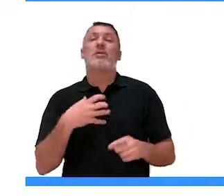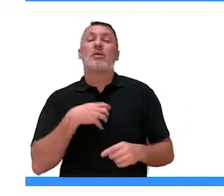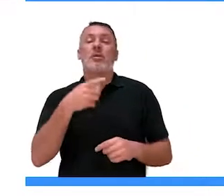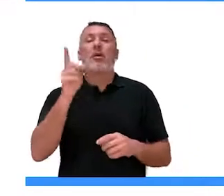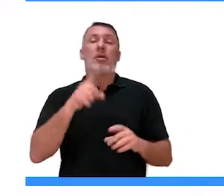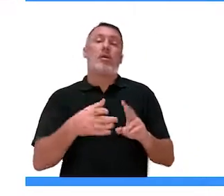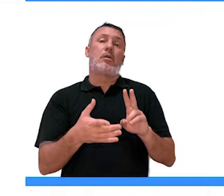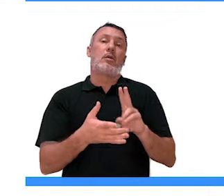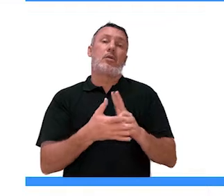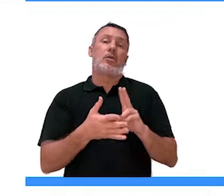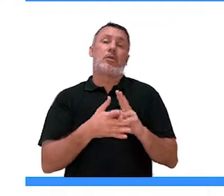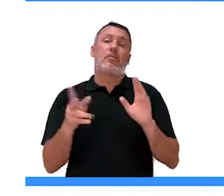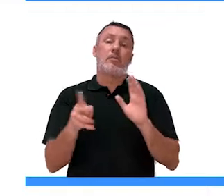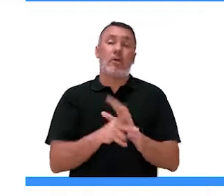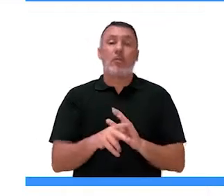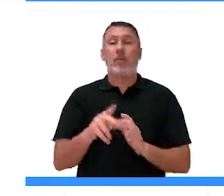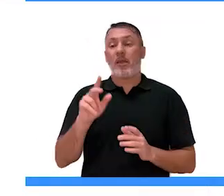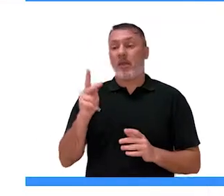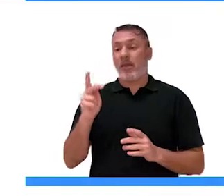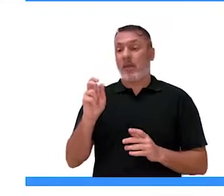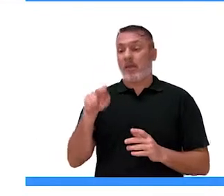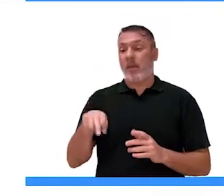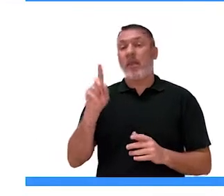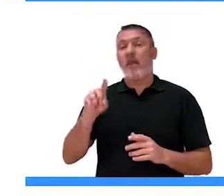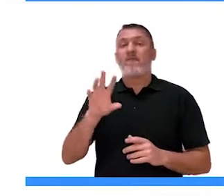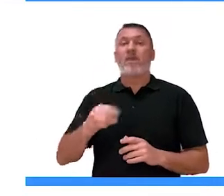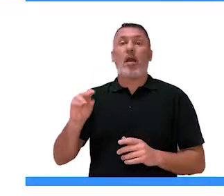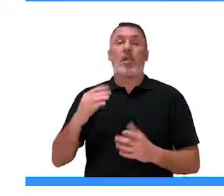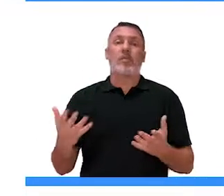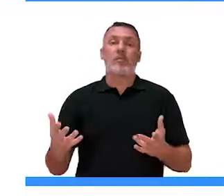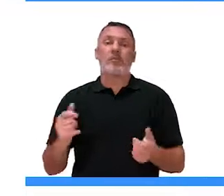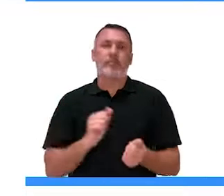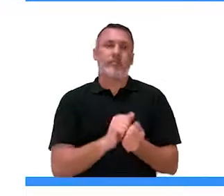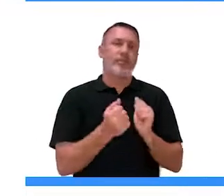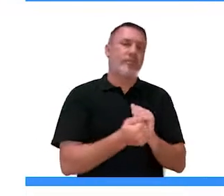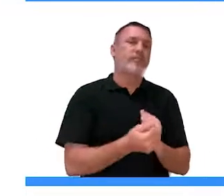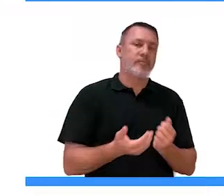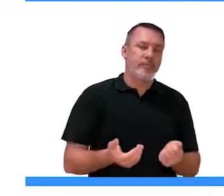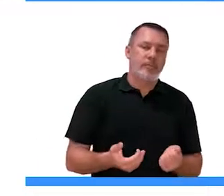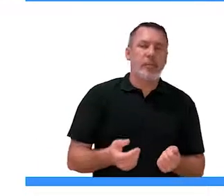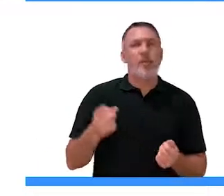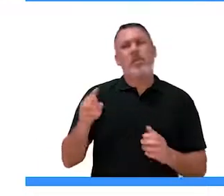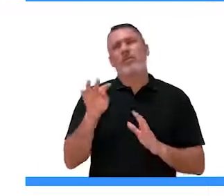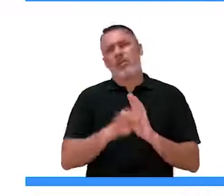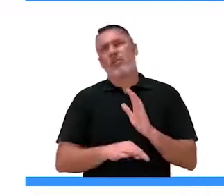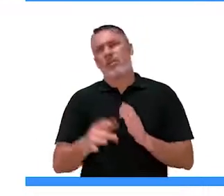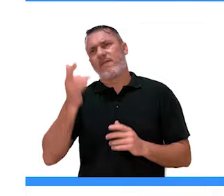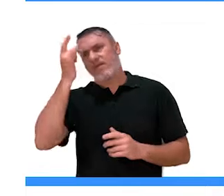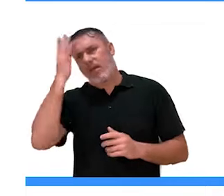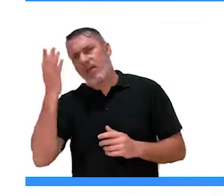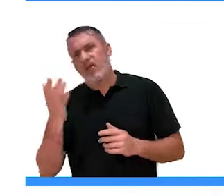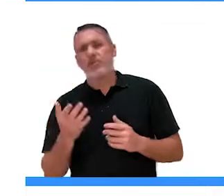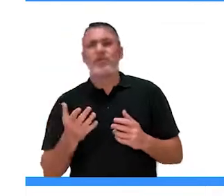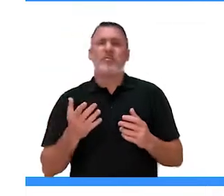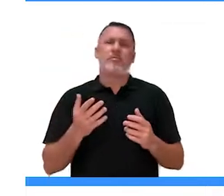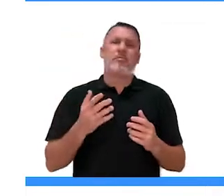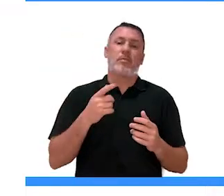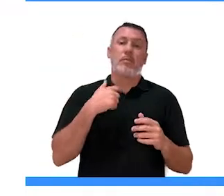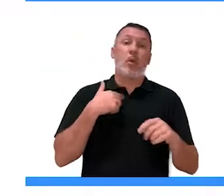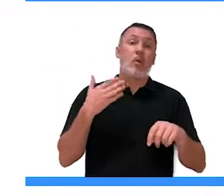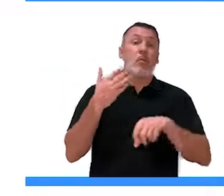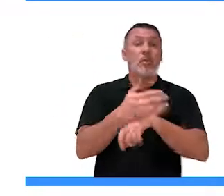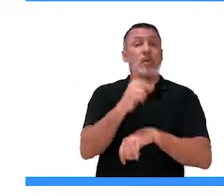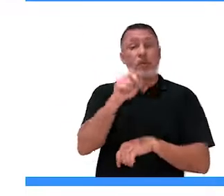origem no tupi-guarani e nhen significa falar. Bom, um texto mais fácil, né, mais compreensível, está lá no site